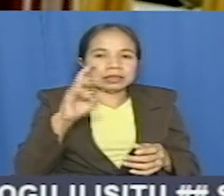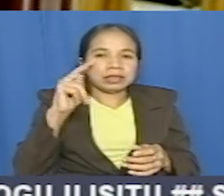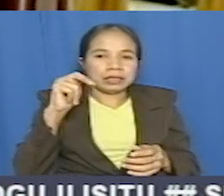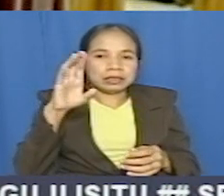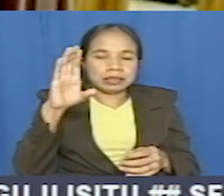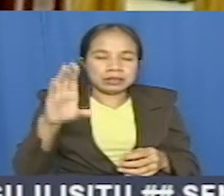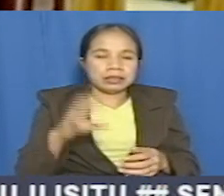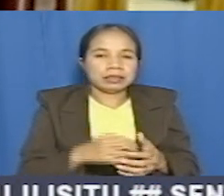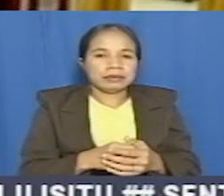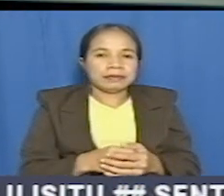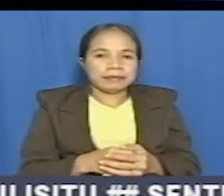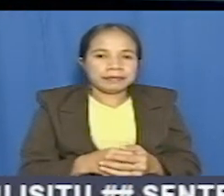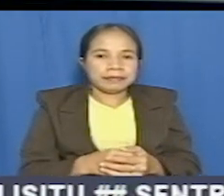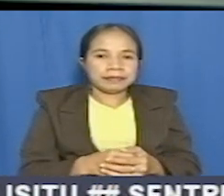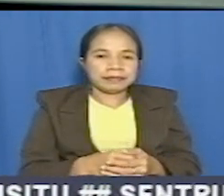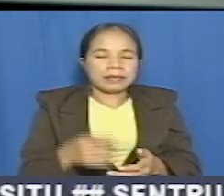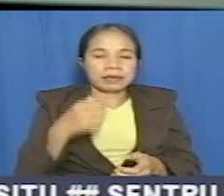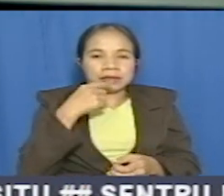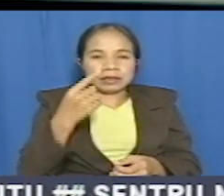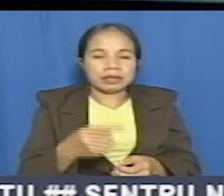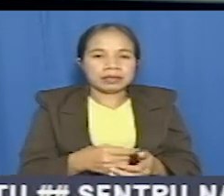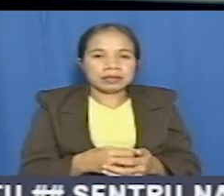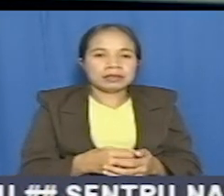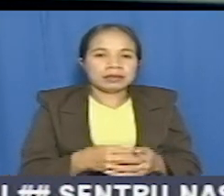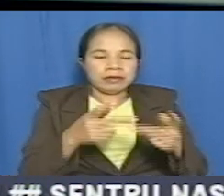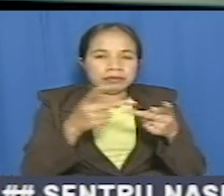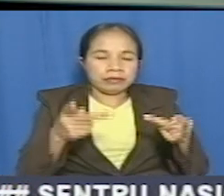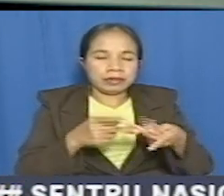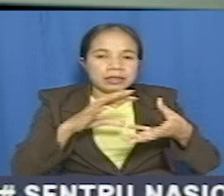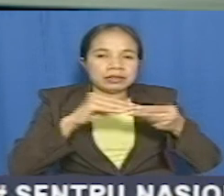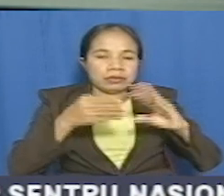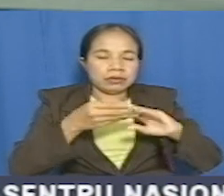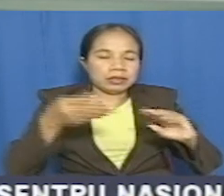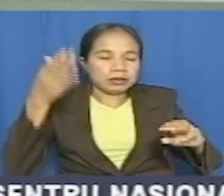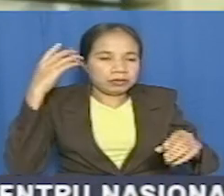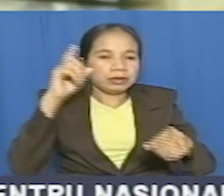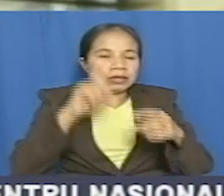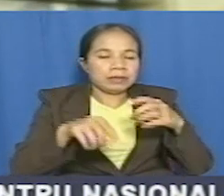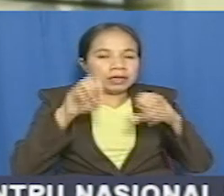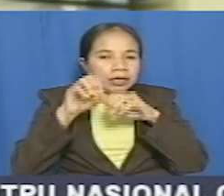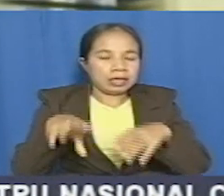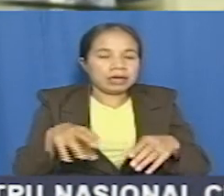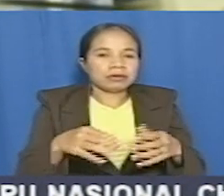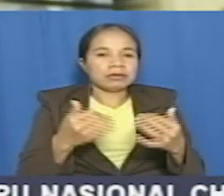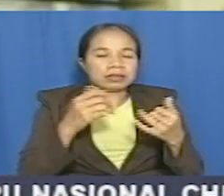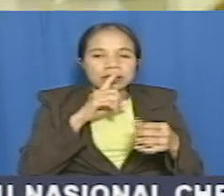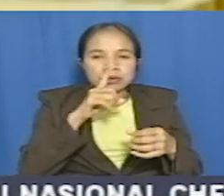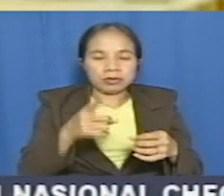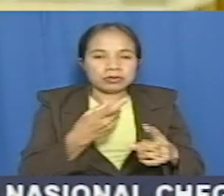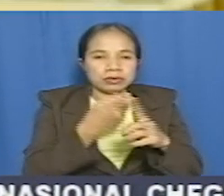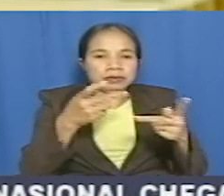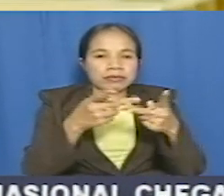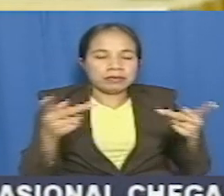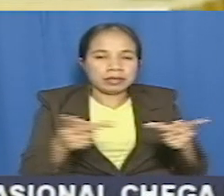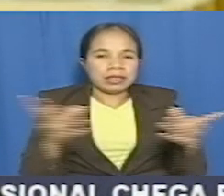Nacional SEGA, Hugo Maria Fernandes, afirma monumento sítio história passado. La bele halá com a originalidade, russi